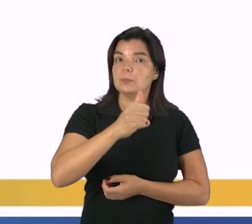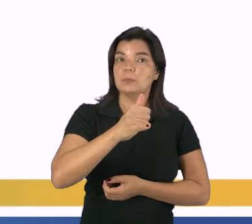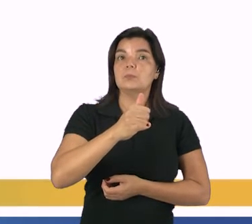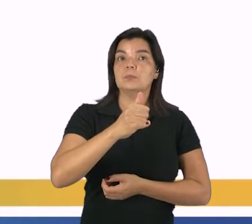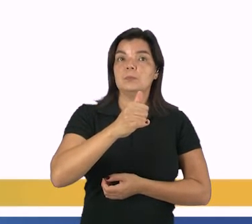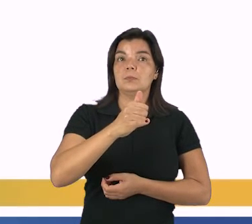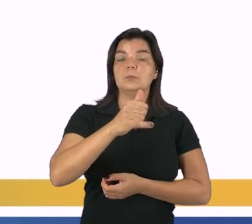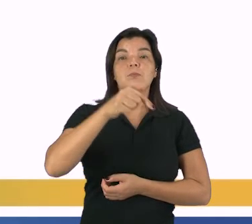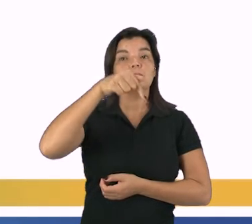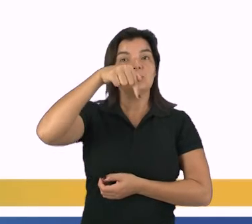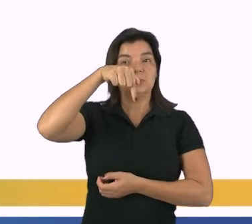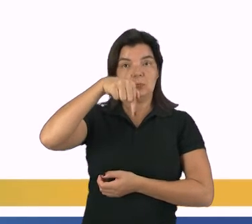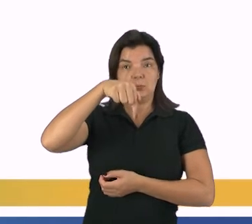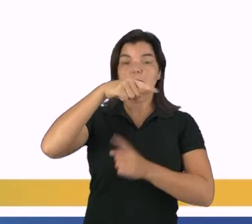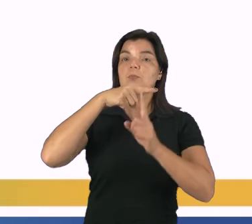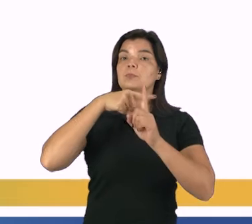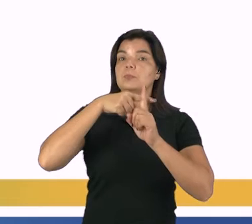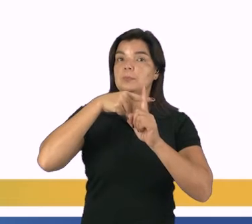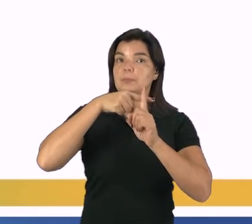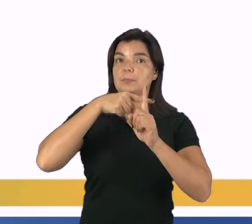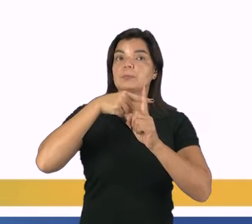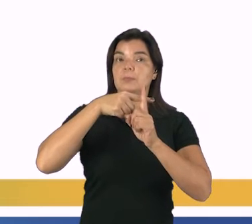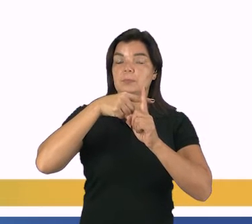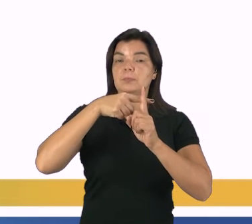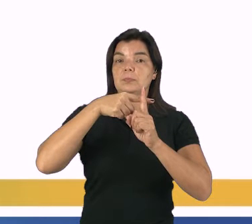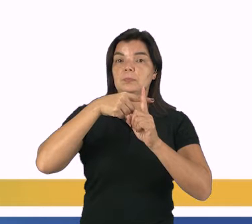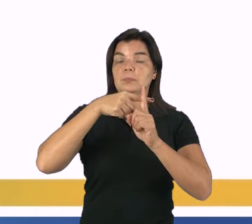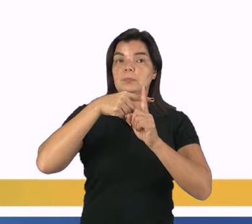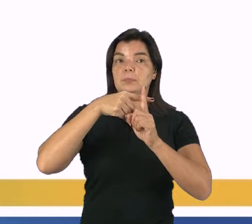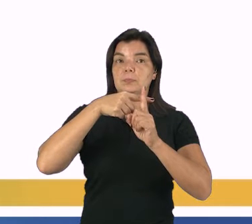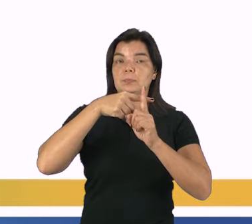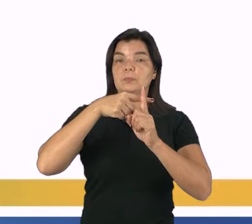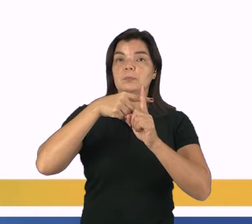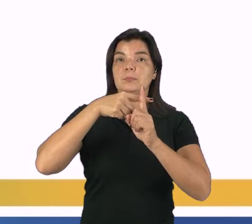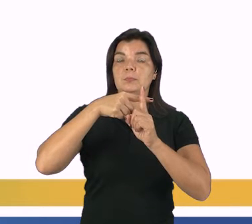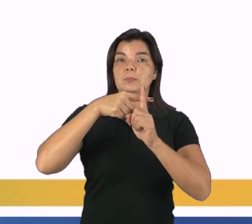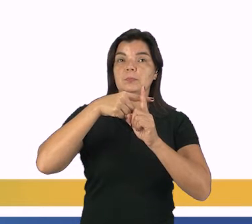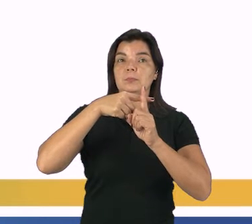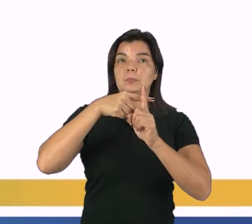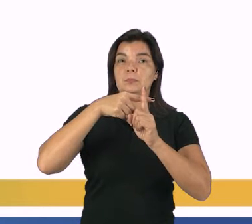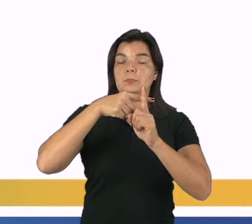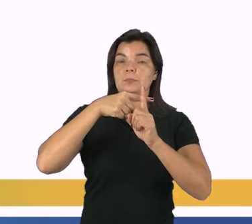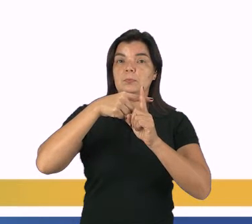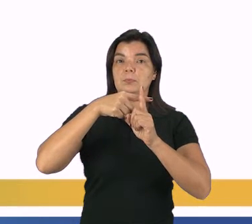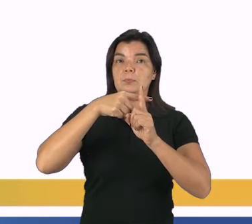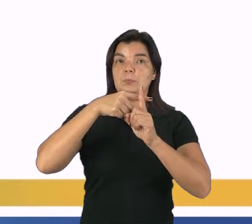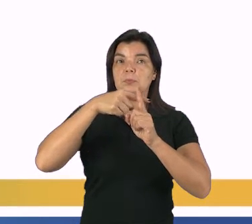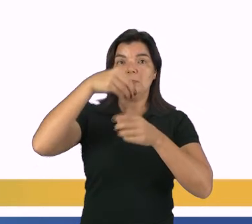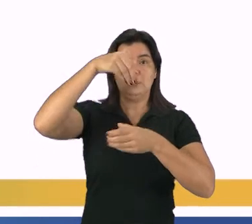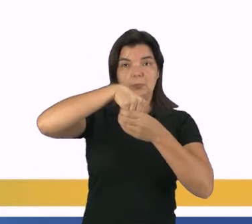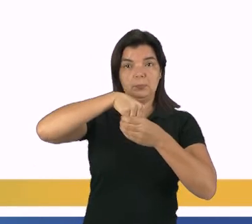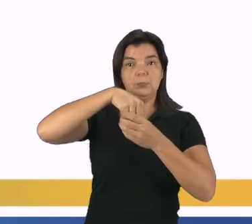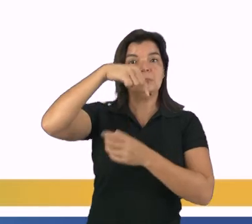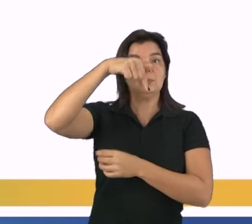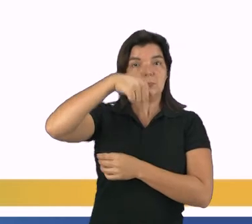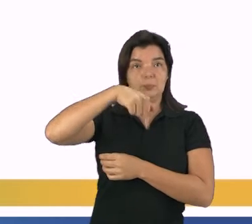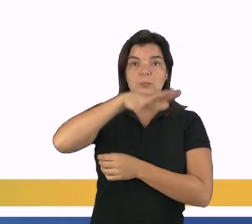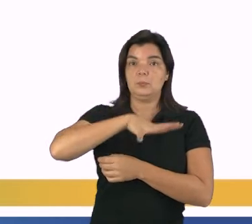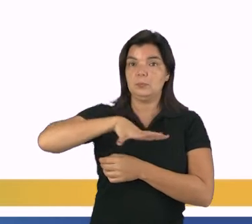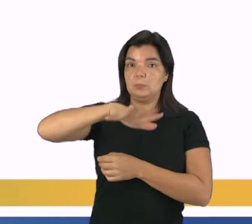carga elétrica, tá? E o campo elétrico, né, é o que faz existir a interação entre duas cargas